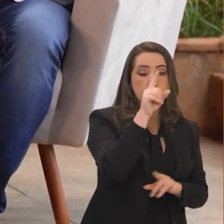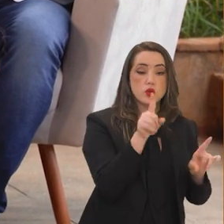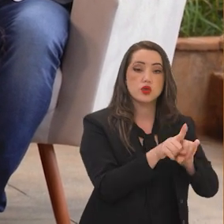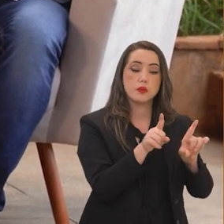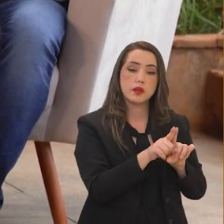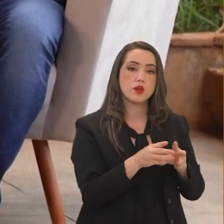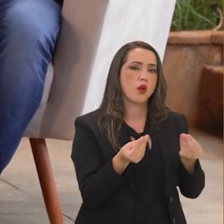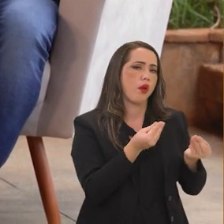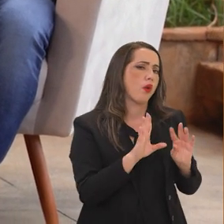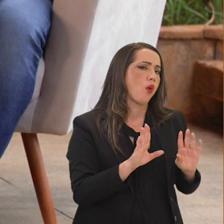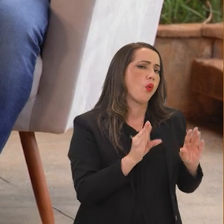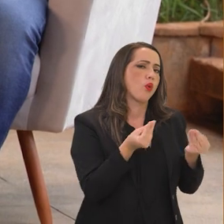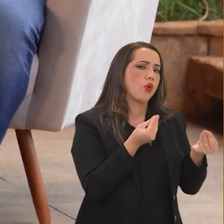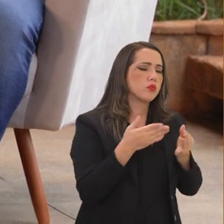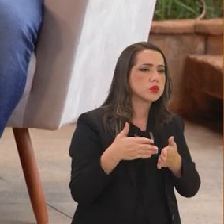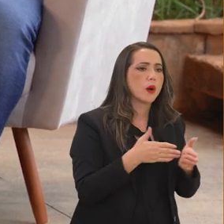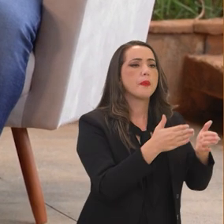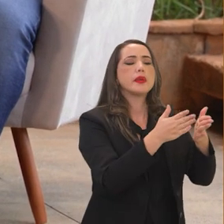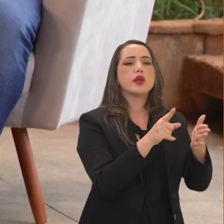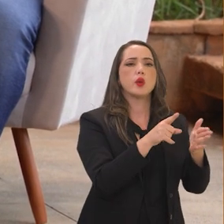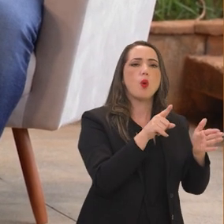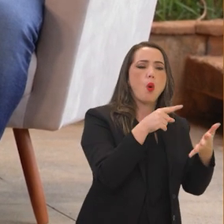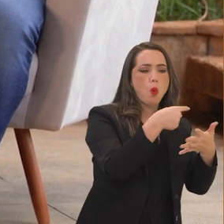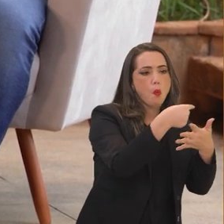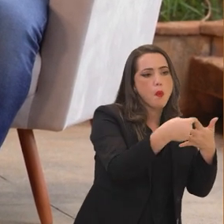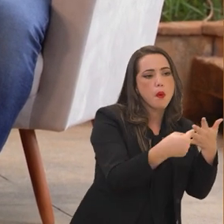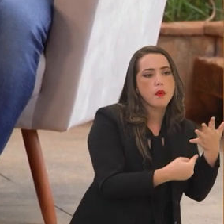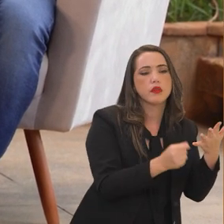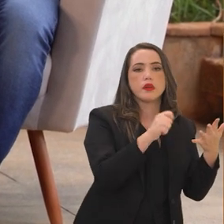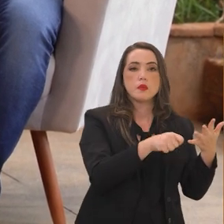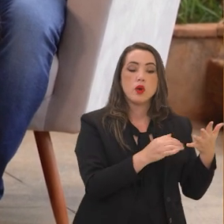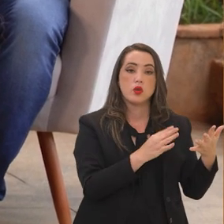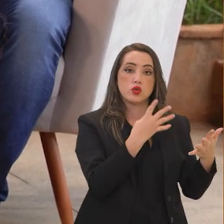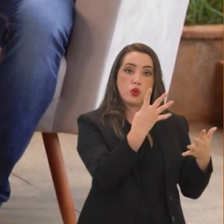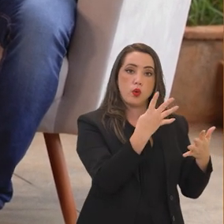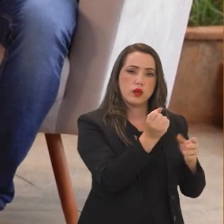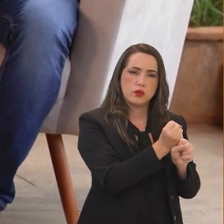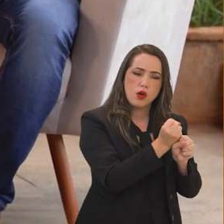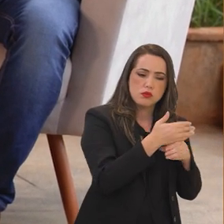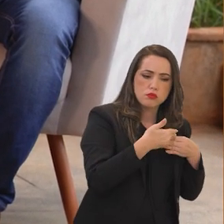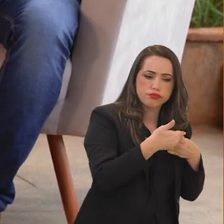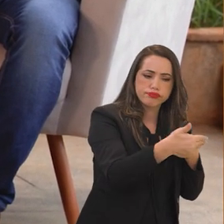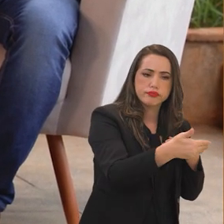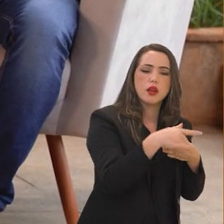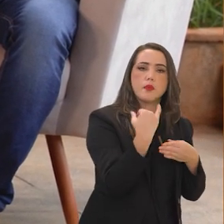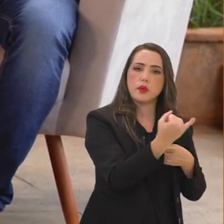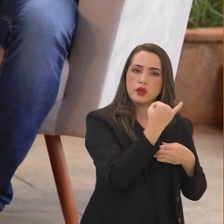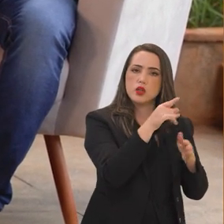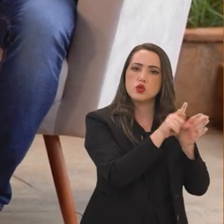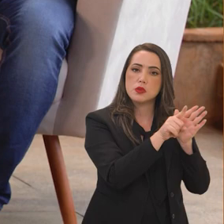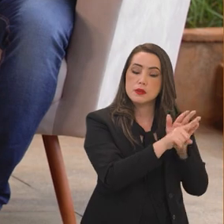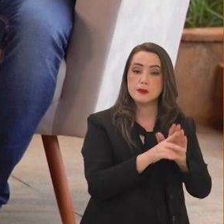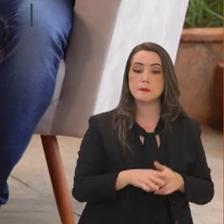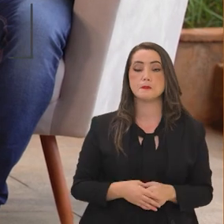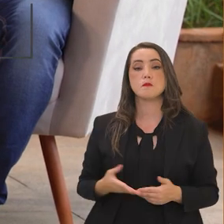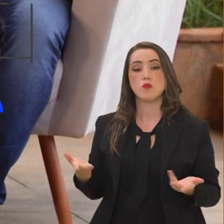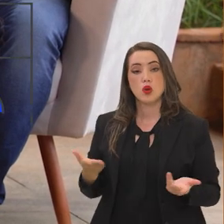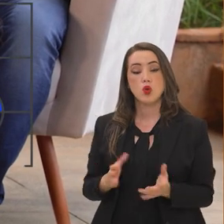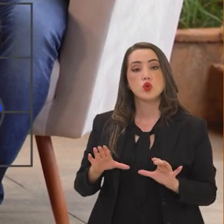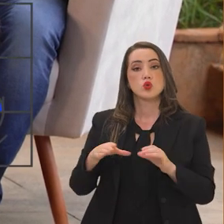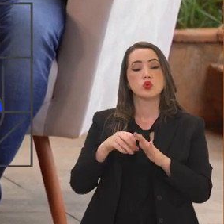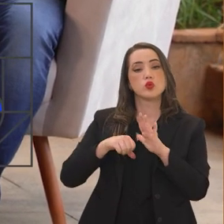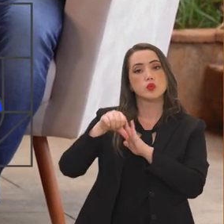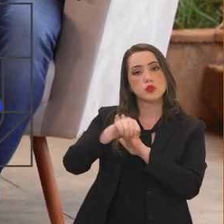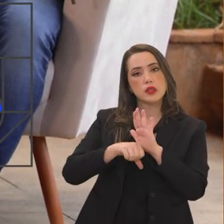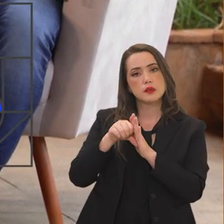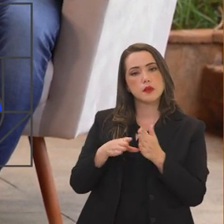forte Quais são as linhas que a senhora acha que nesses próximos quatro anos aí são promissoras é a Caps ela